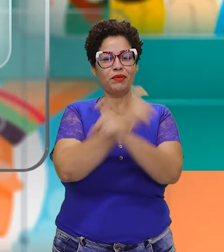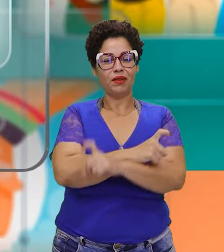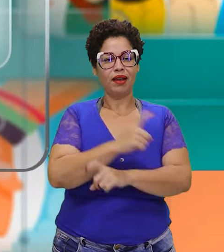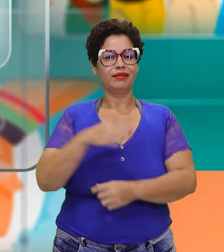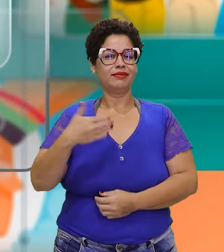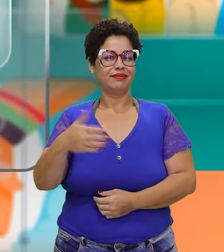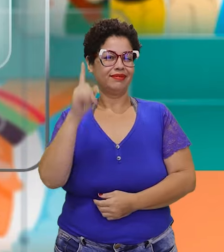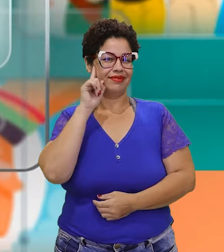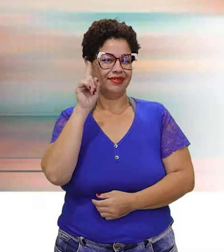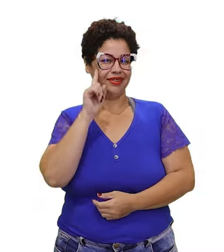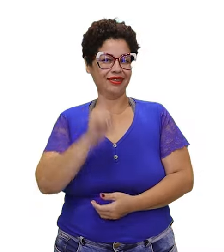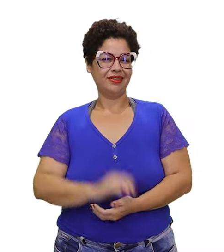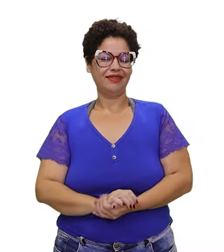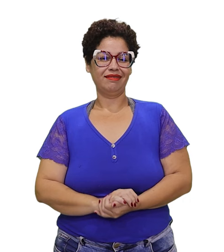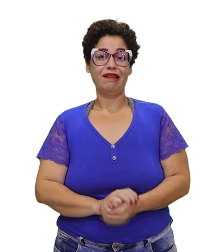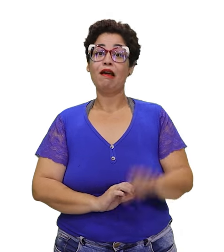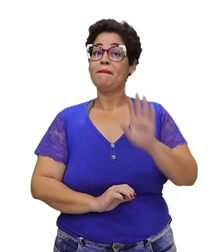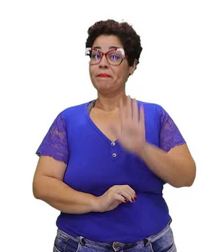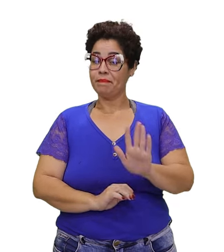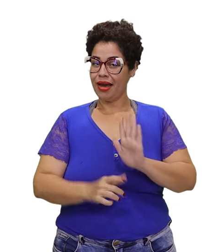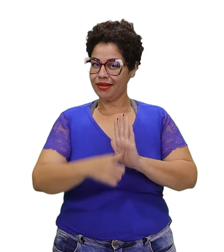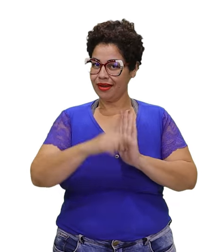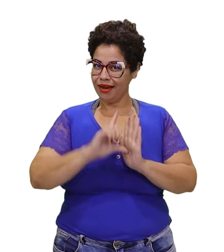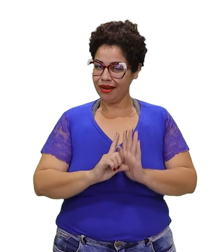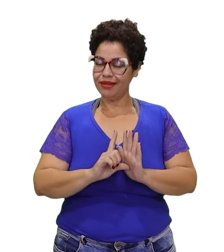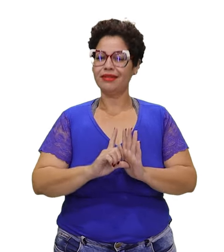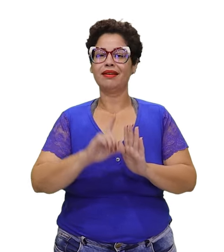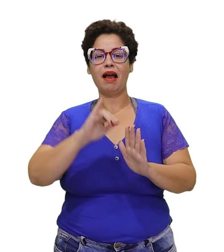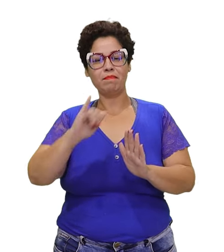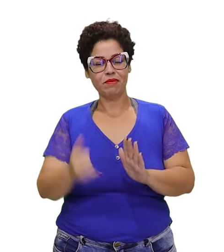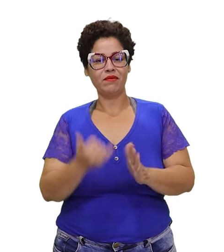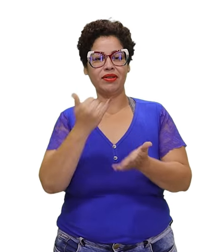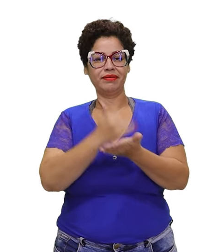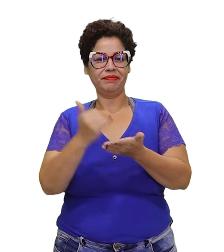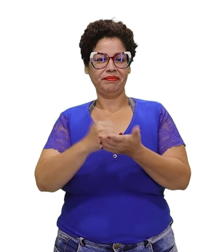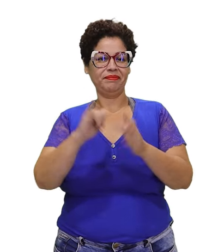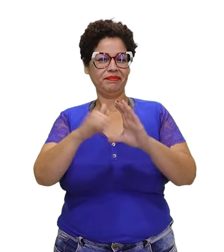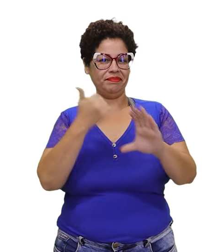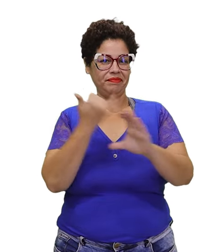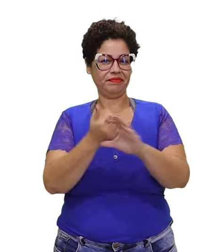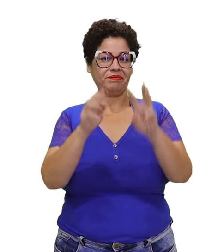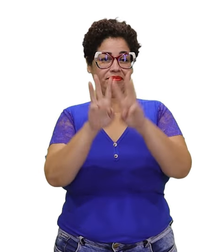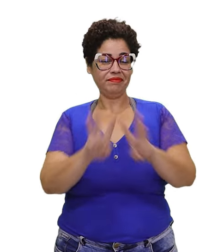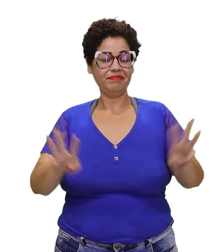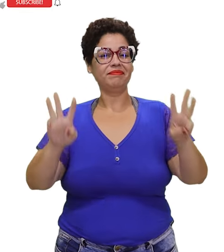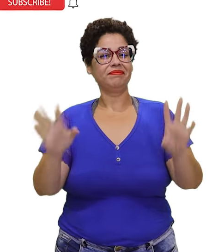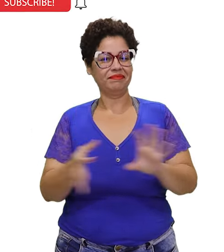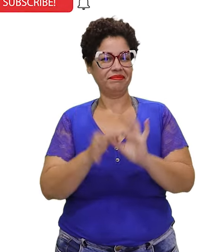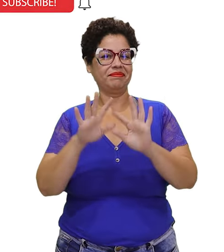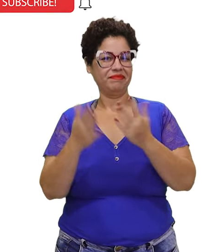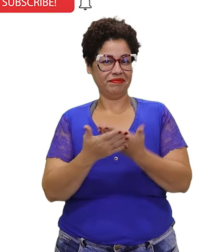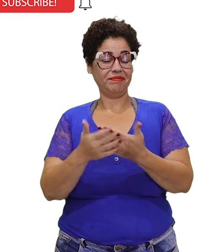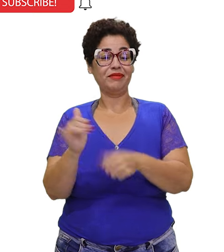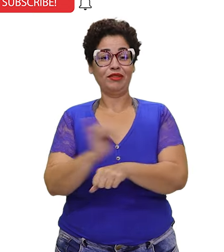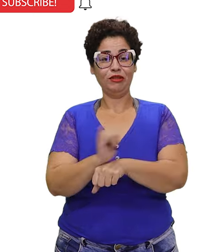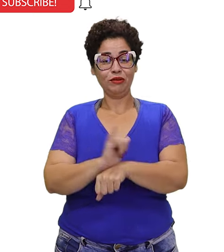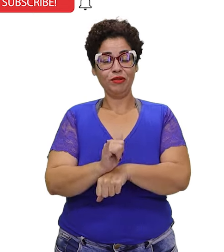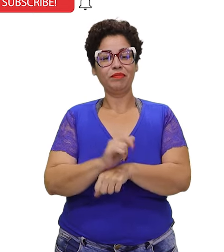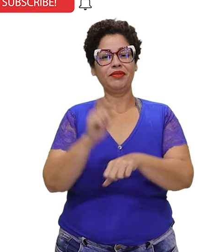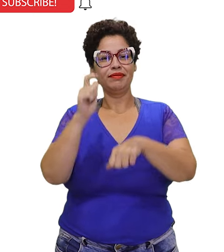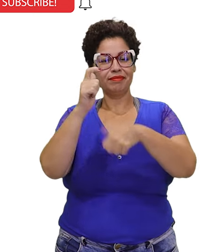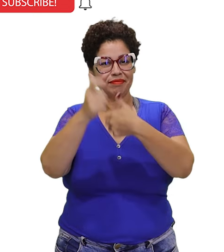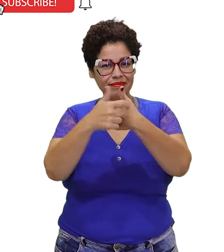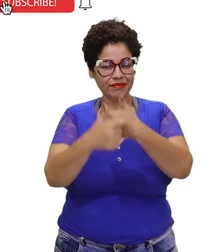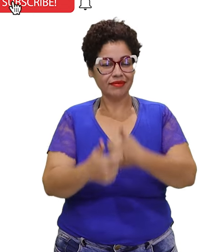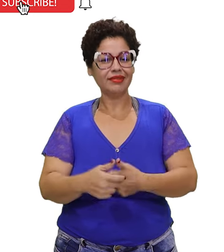dificuldades no dia a dia. Mas antes de prosseguirmos, inscreva-se no canal Portal Conexão Escola no YouTube e ative